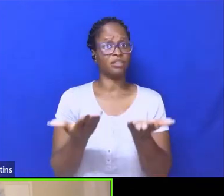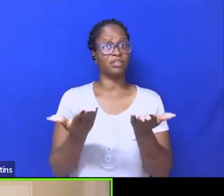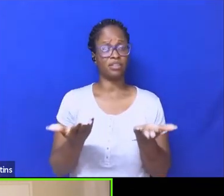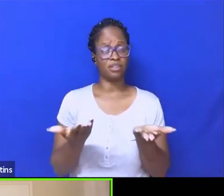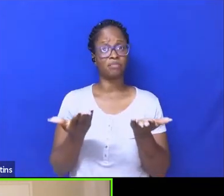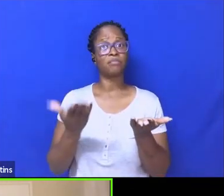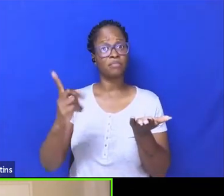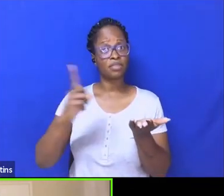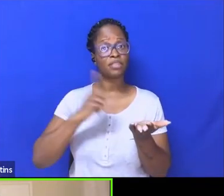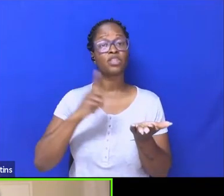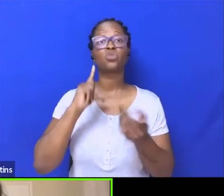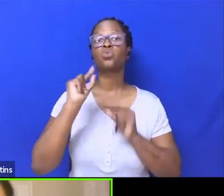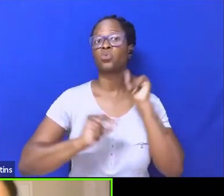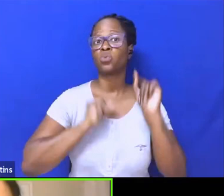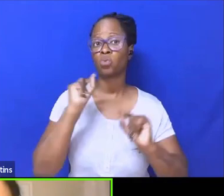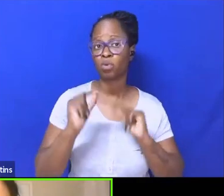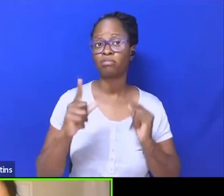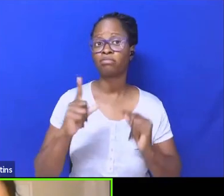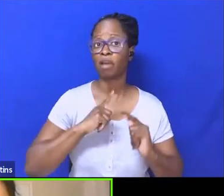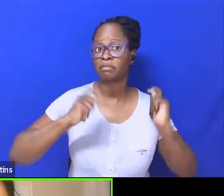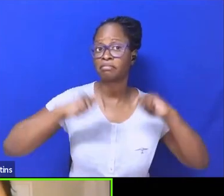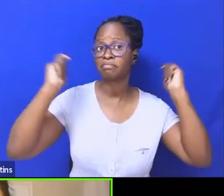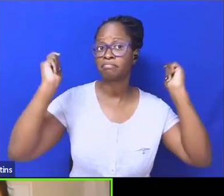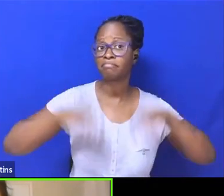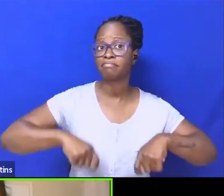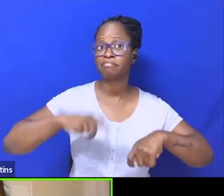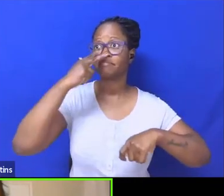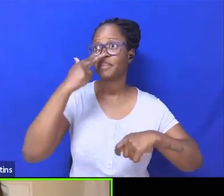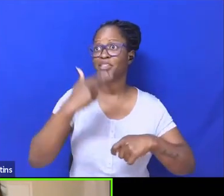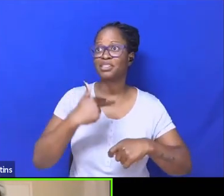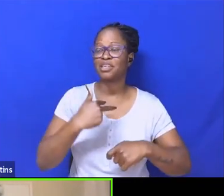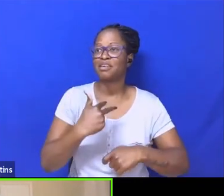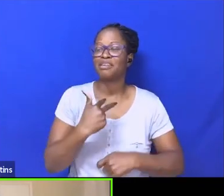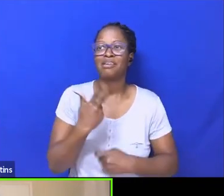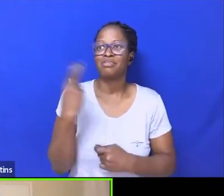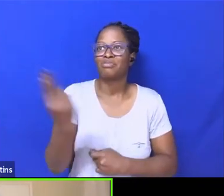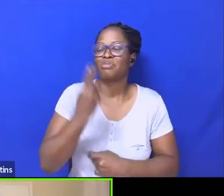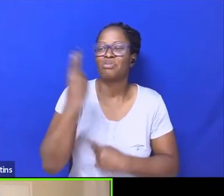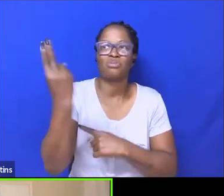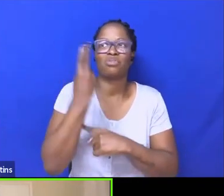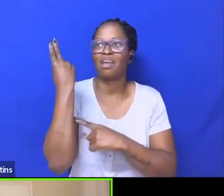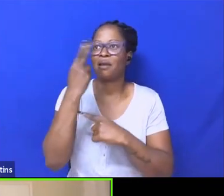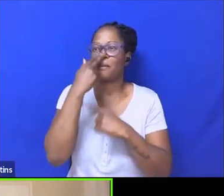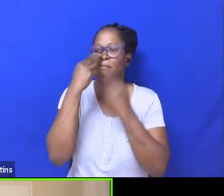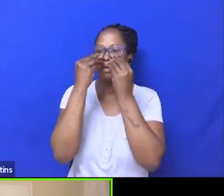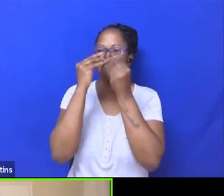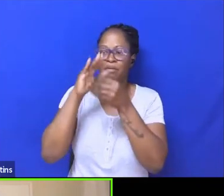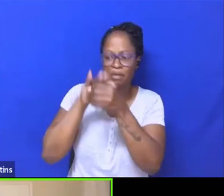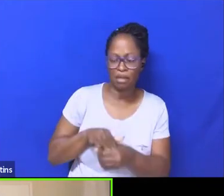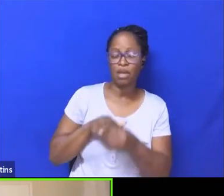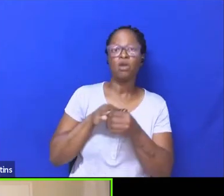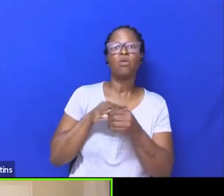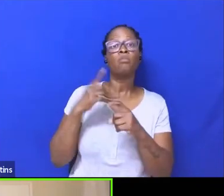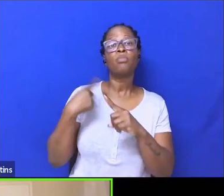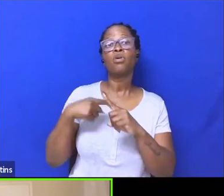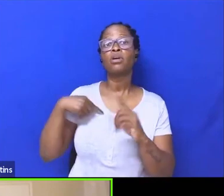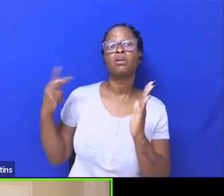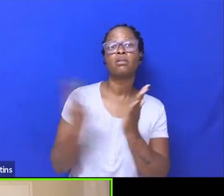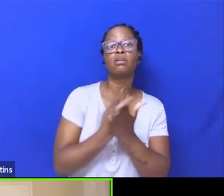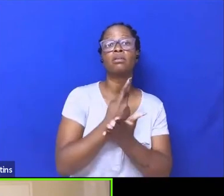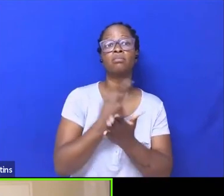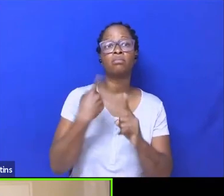ineludibles e nos hemos tornado de esse modo porque nos hemos levantado todas em cada rincón e se isso